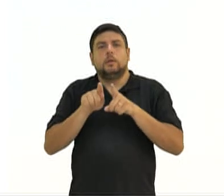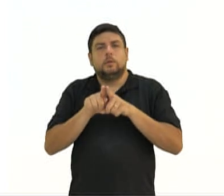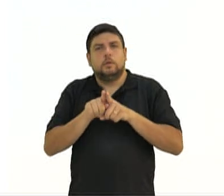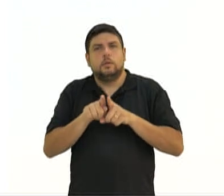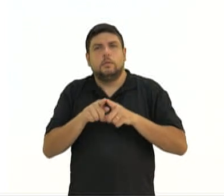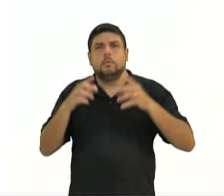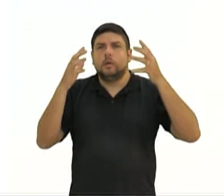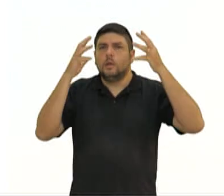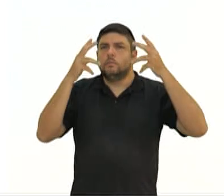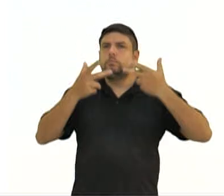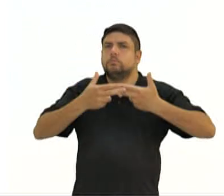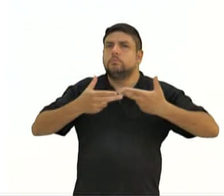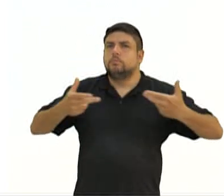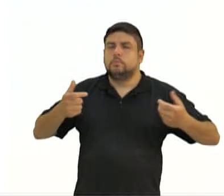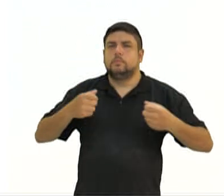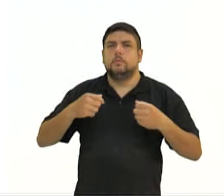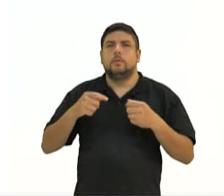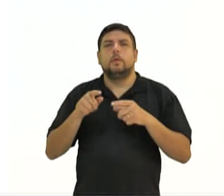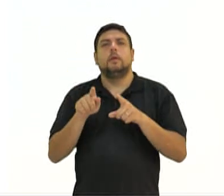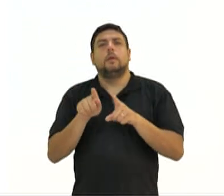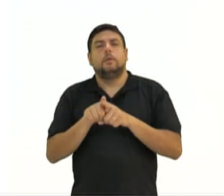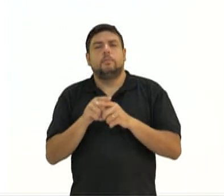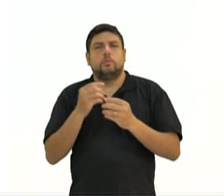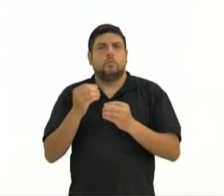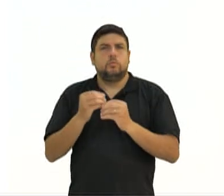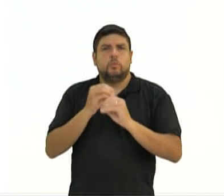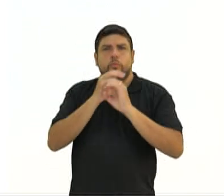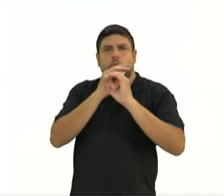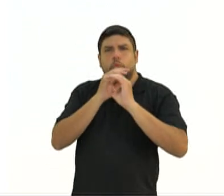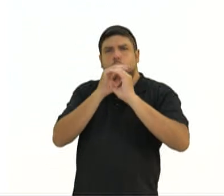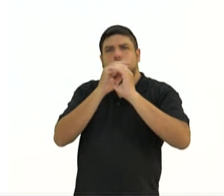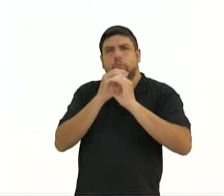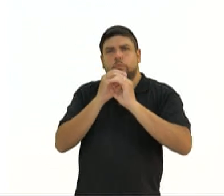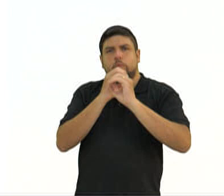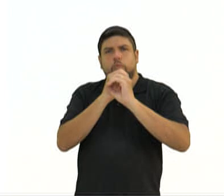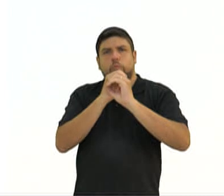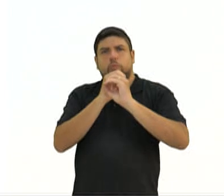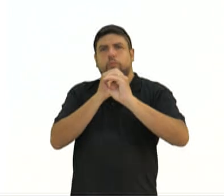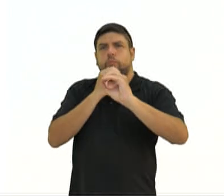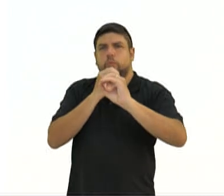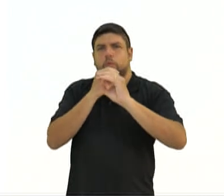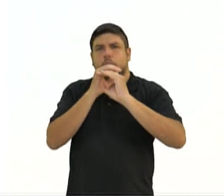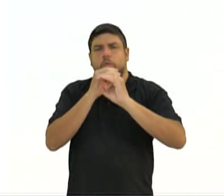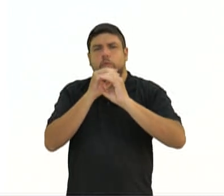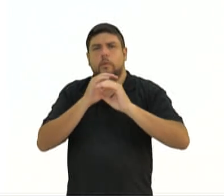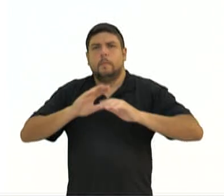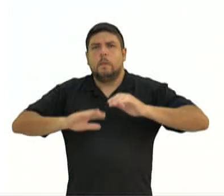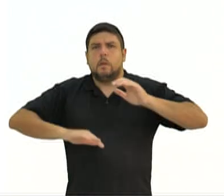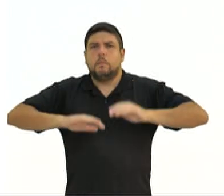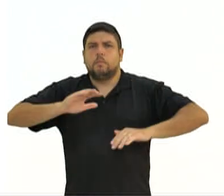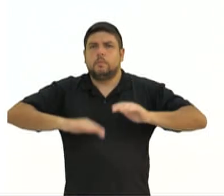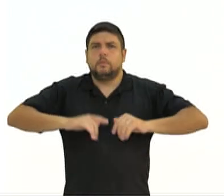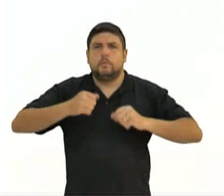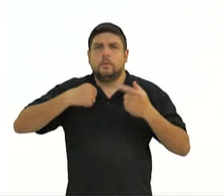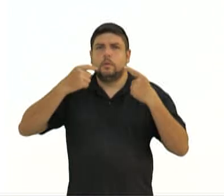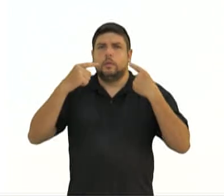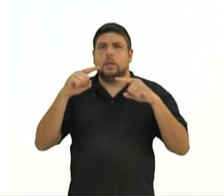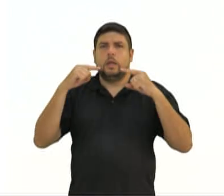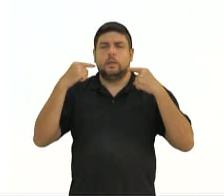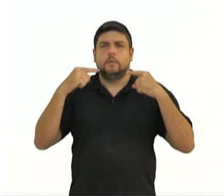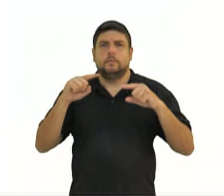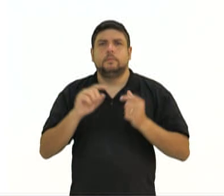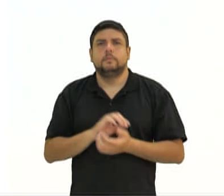animais, a toque das suas flautas, o seu tambor, né? Os seus instrumentos musicais.